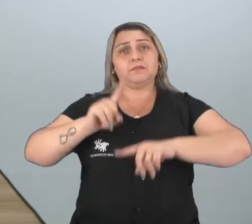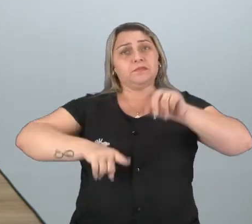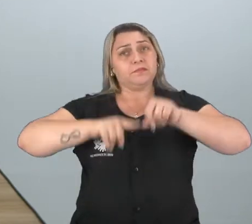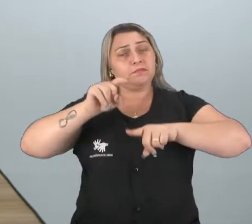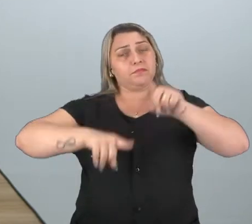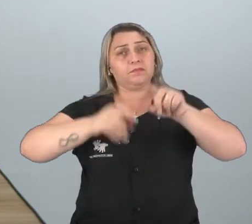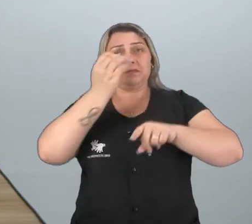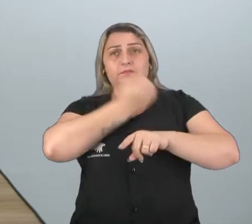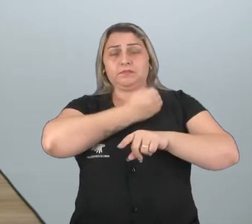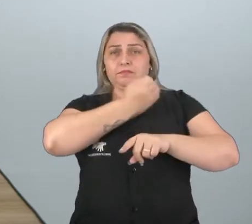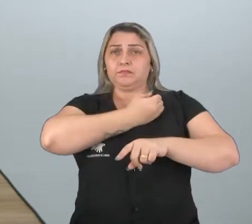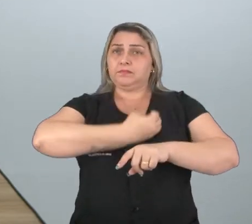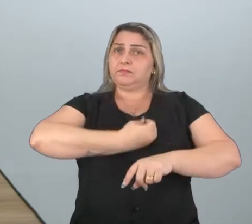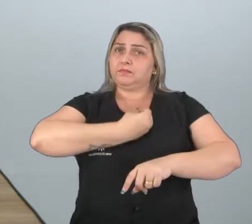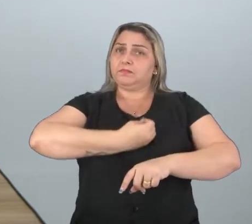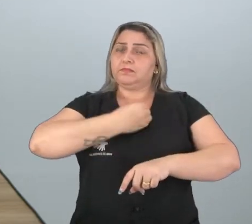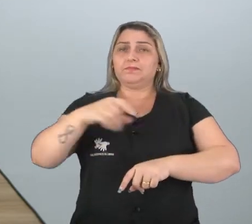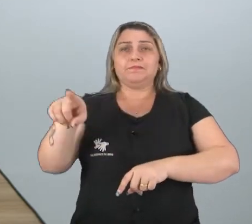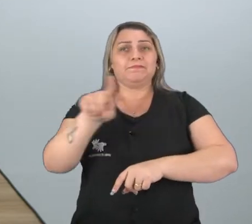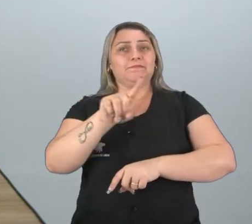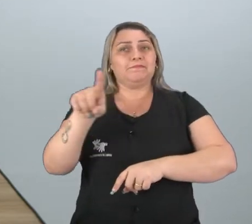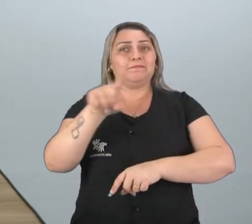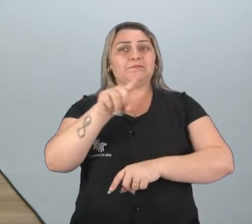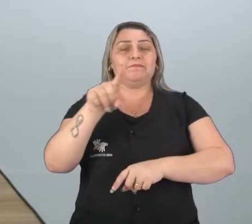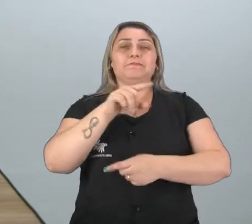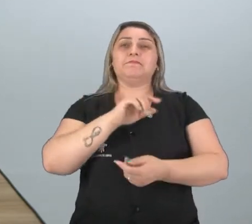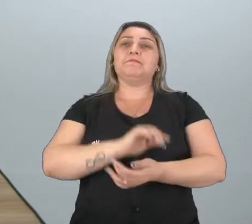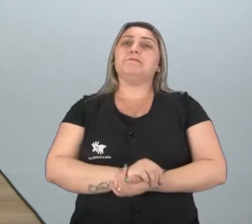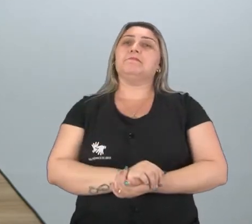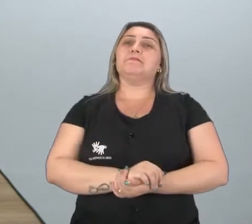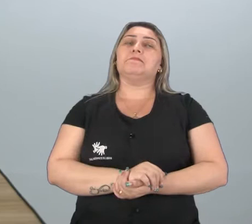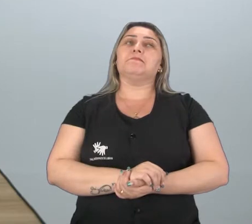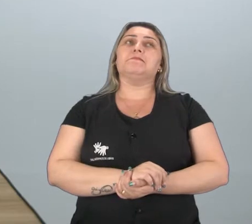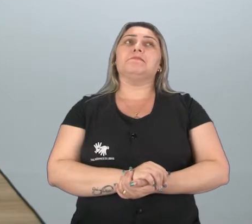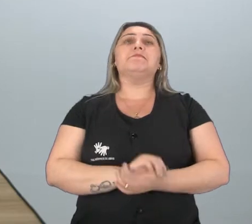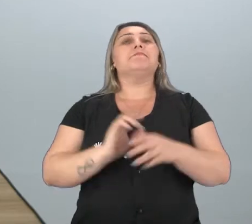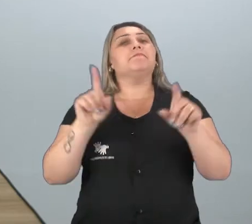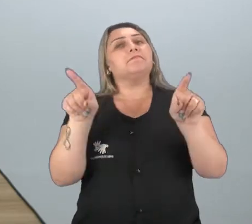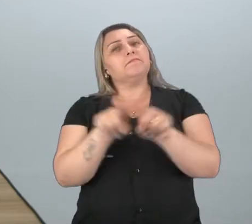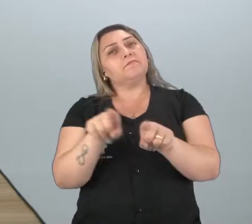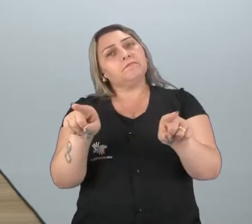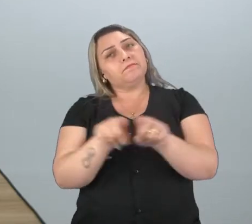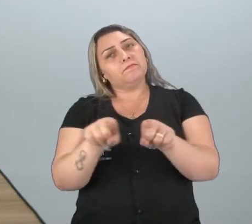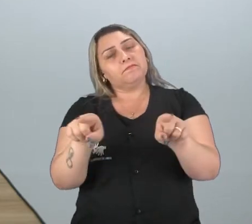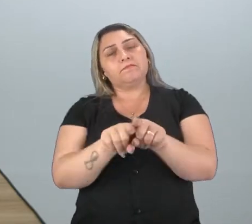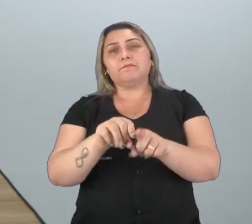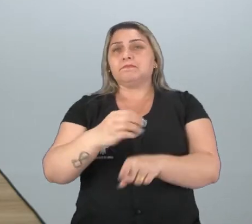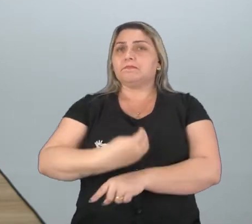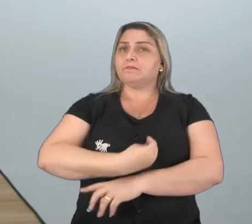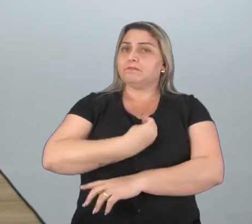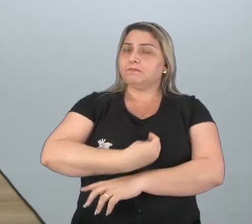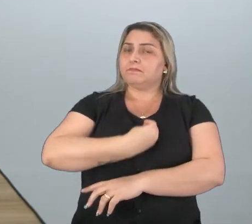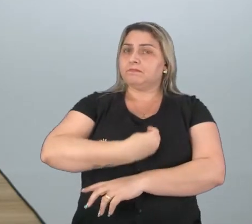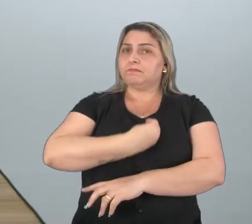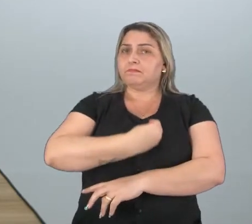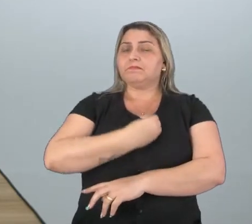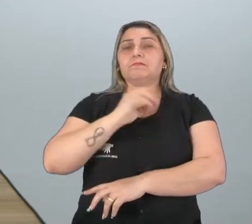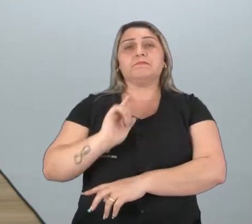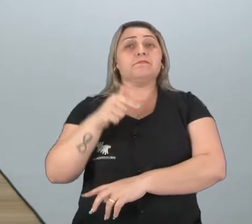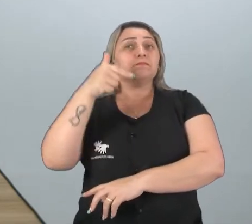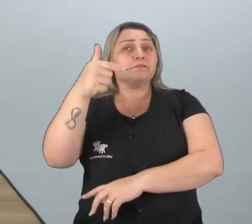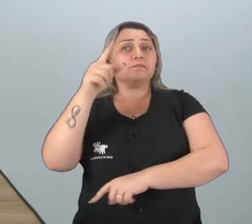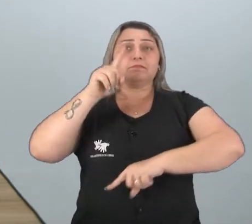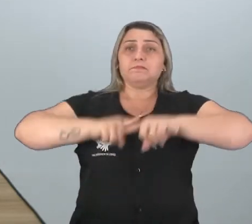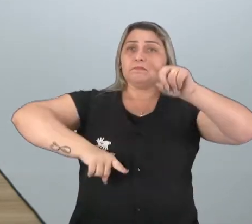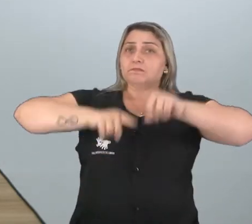que os números estão? Não, muito bem. Eles também estão presentes em